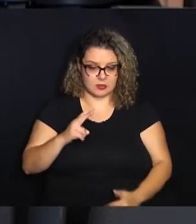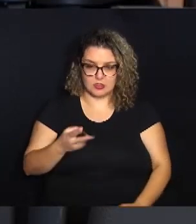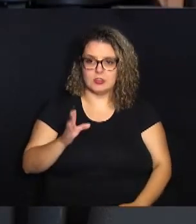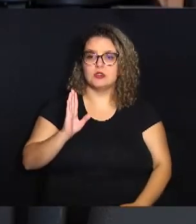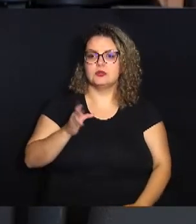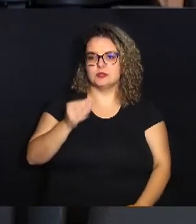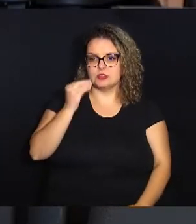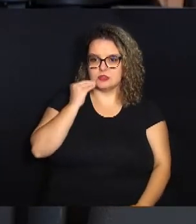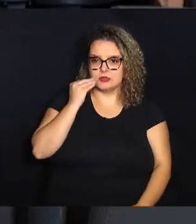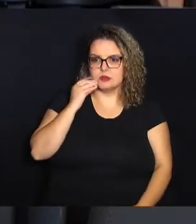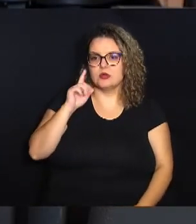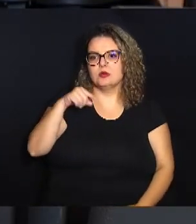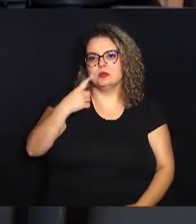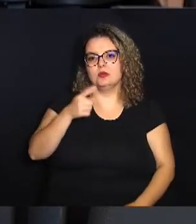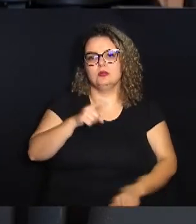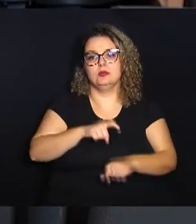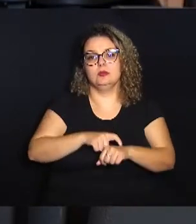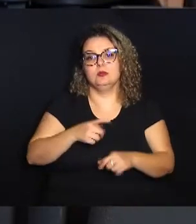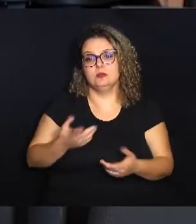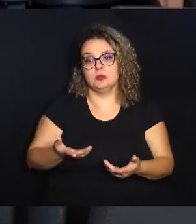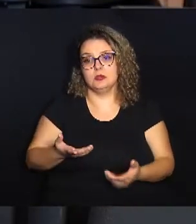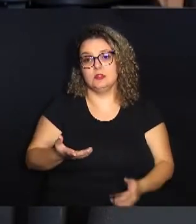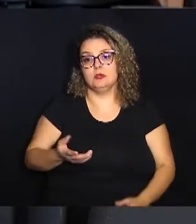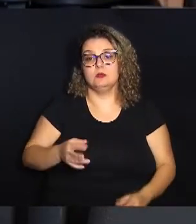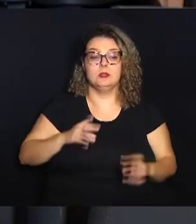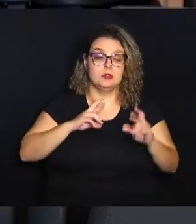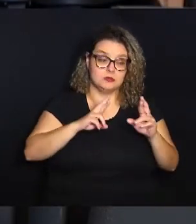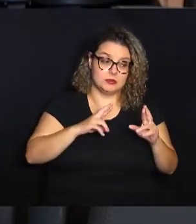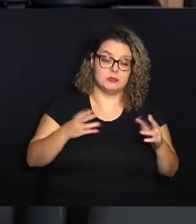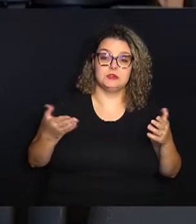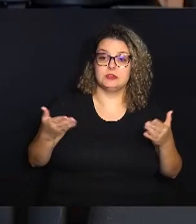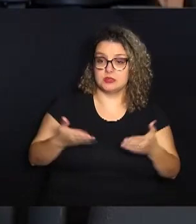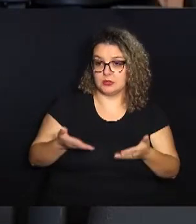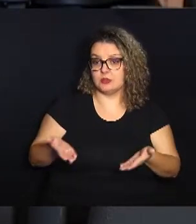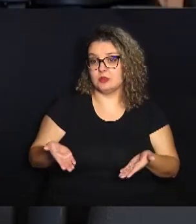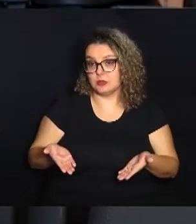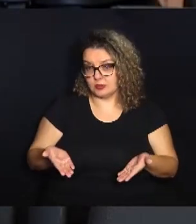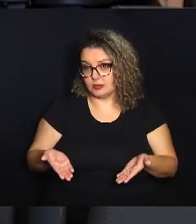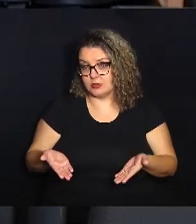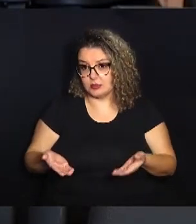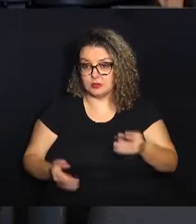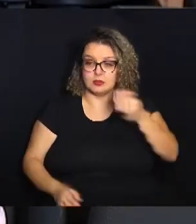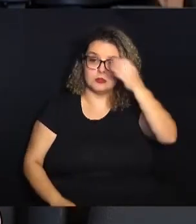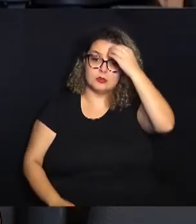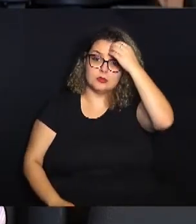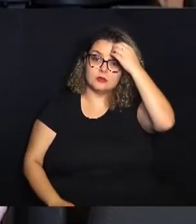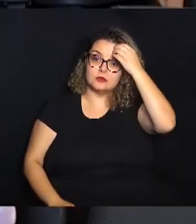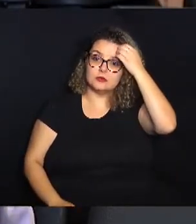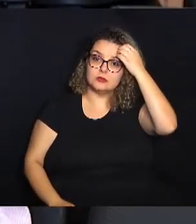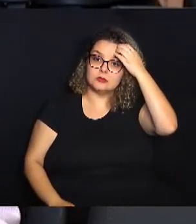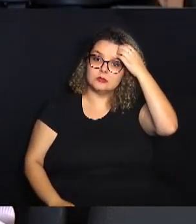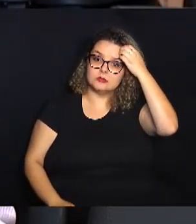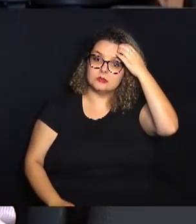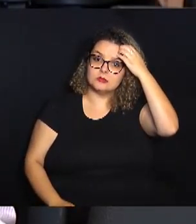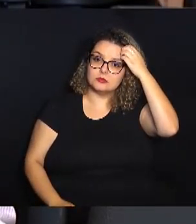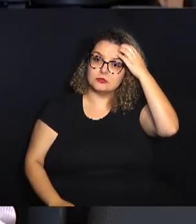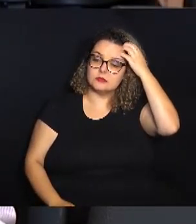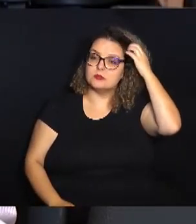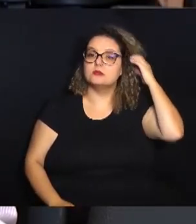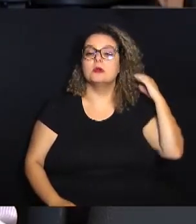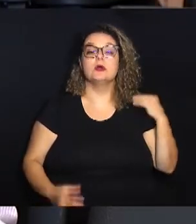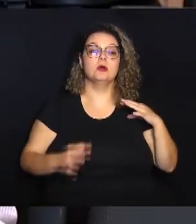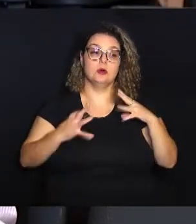tentei num outro momento, mas a expectativa é que agora, com toda essa